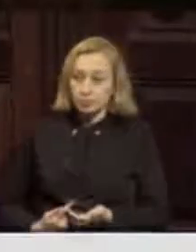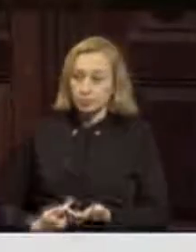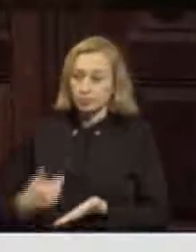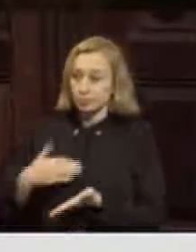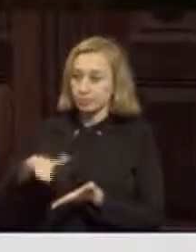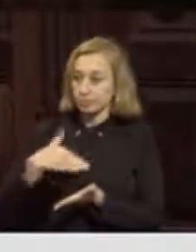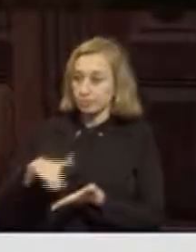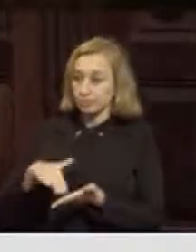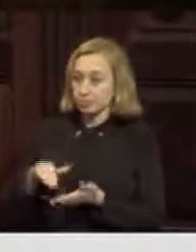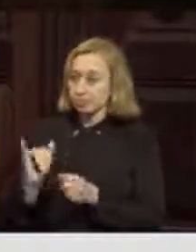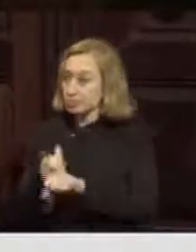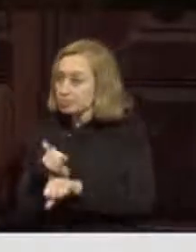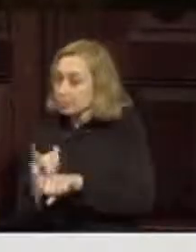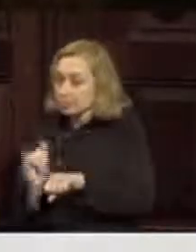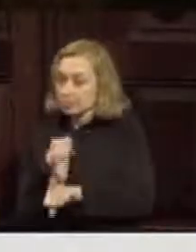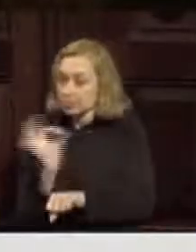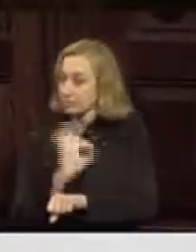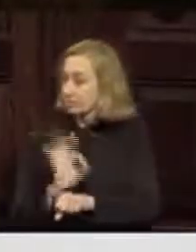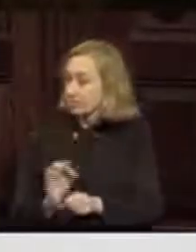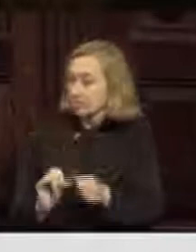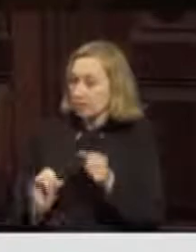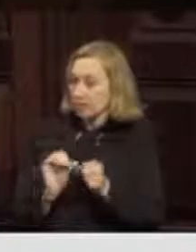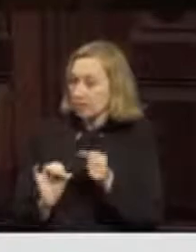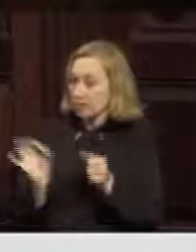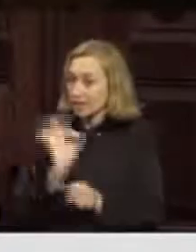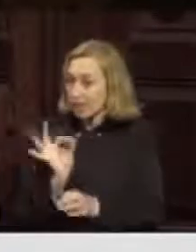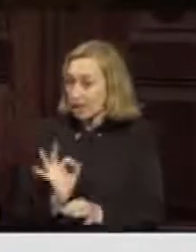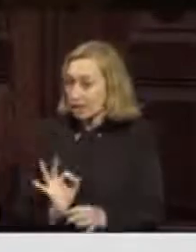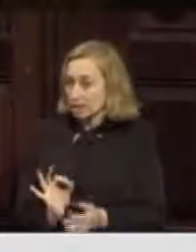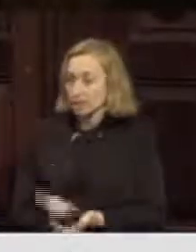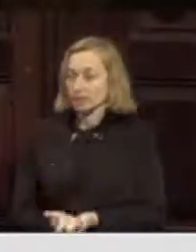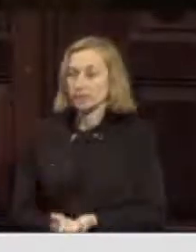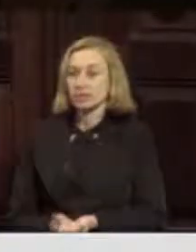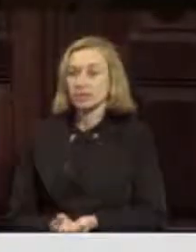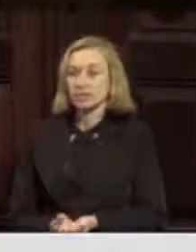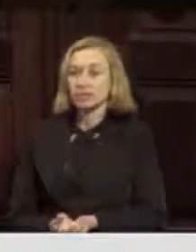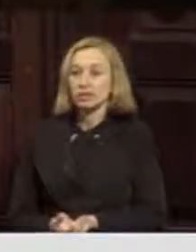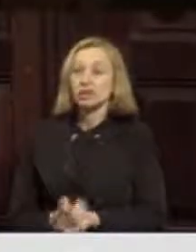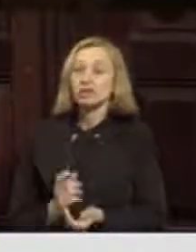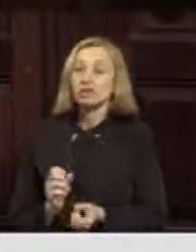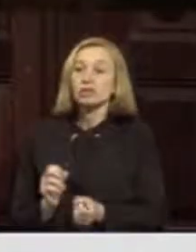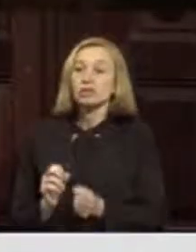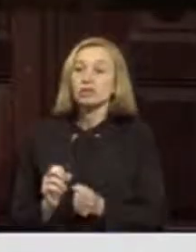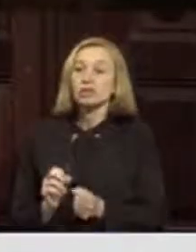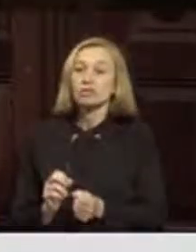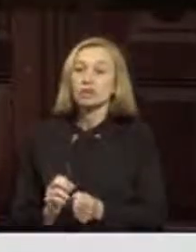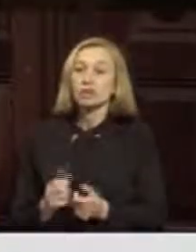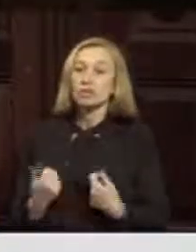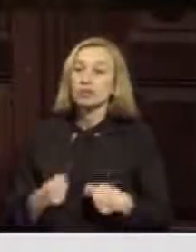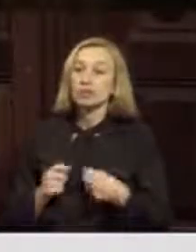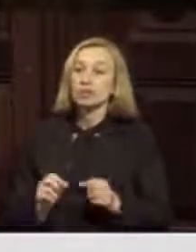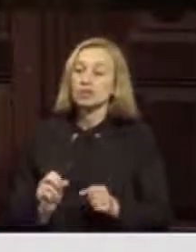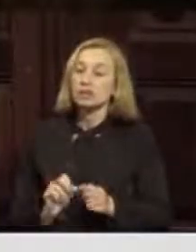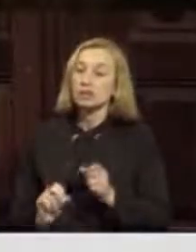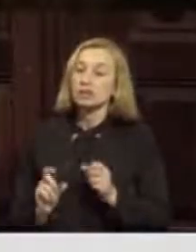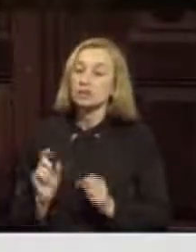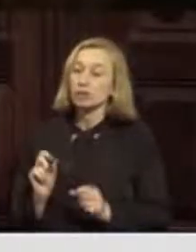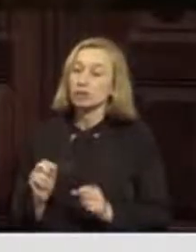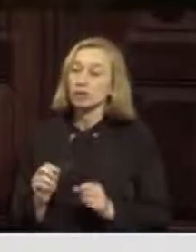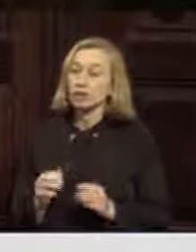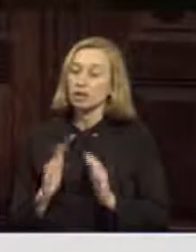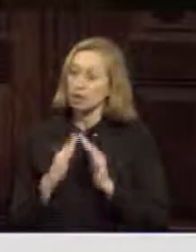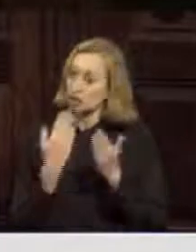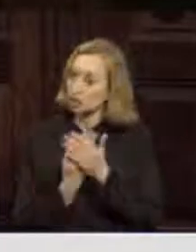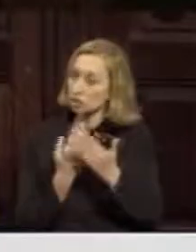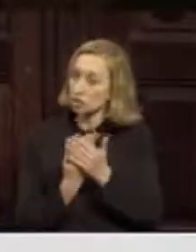articulam para um planejamento estratégico e fazer com que essas escolas sejam referência na